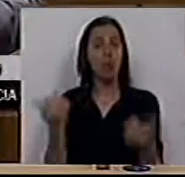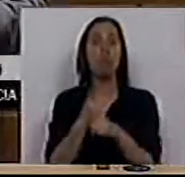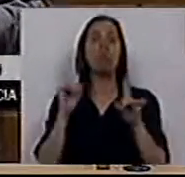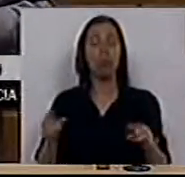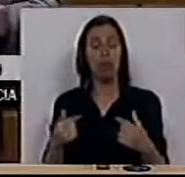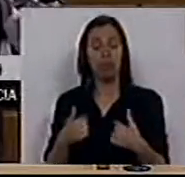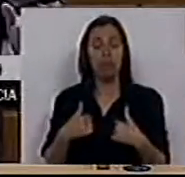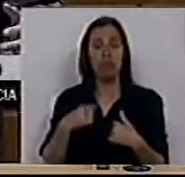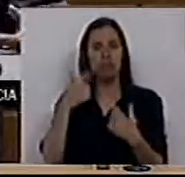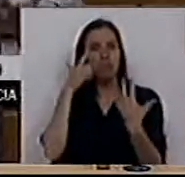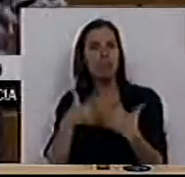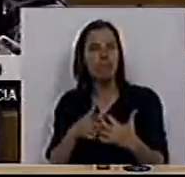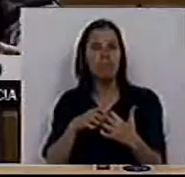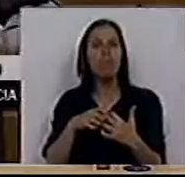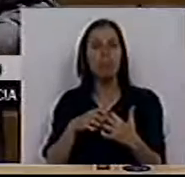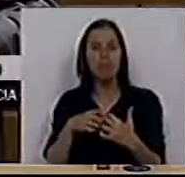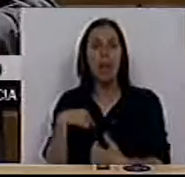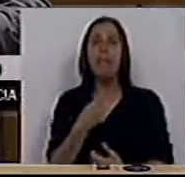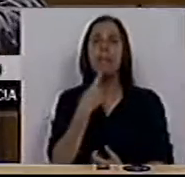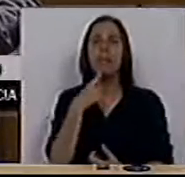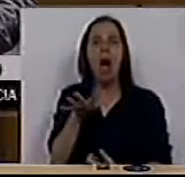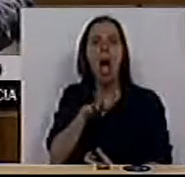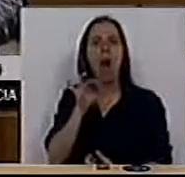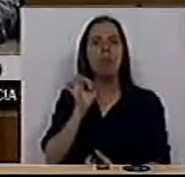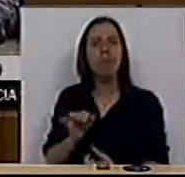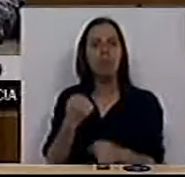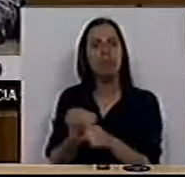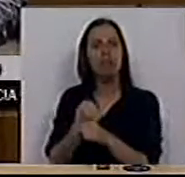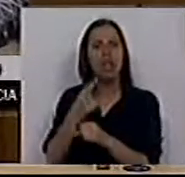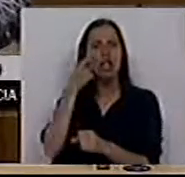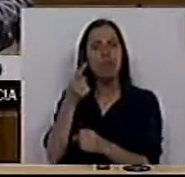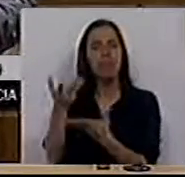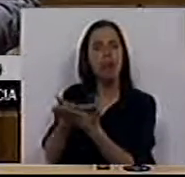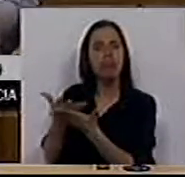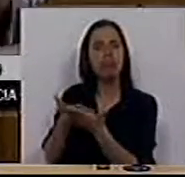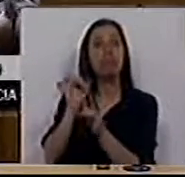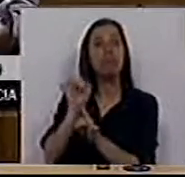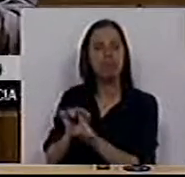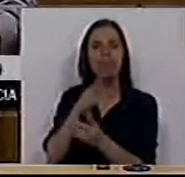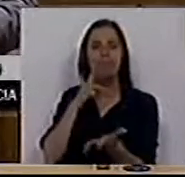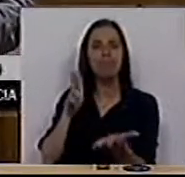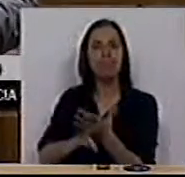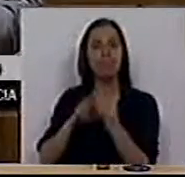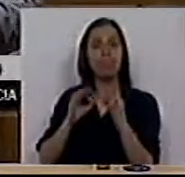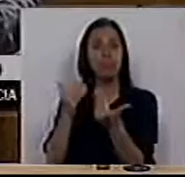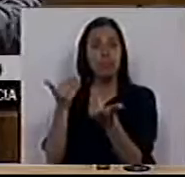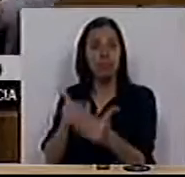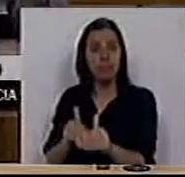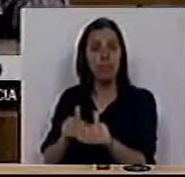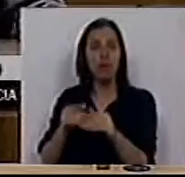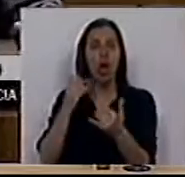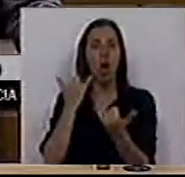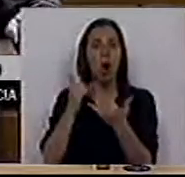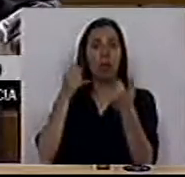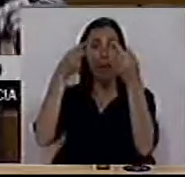Porque o que nós equacionamos e percebemos no âmbito dos trabalhos de especialidade é que, de facto, a restrição da